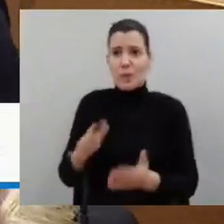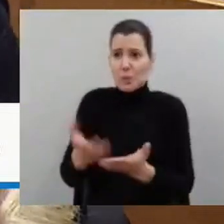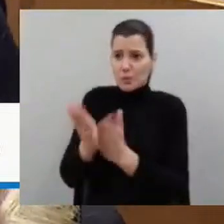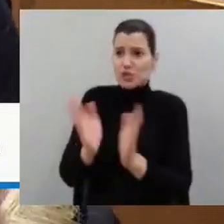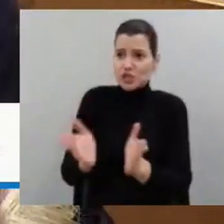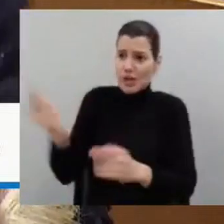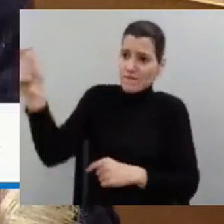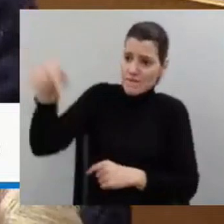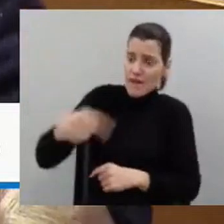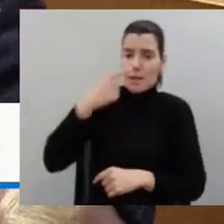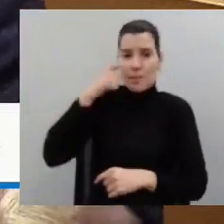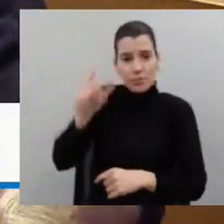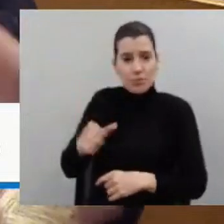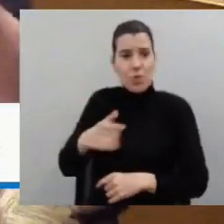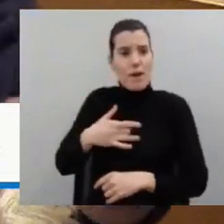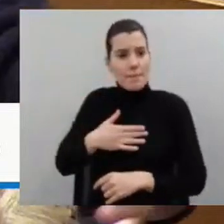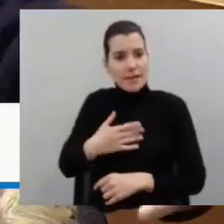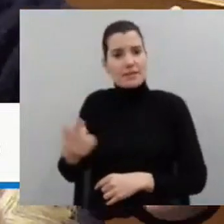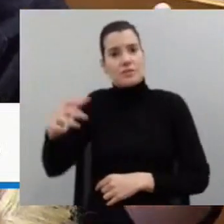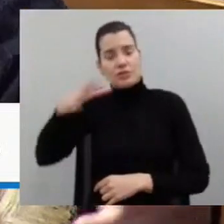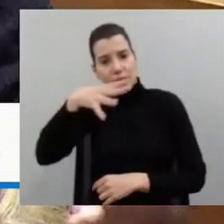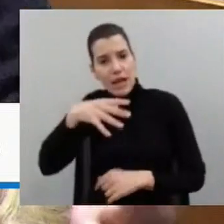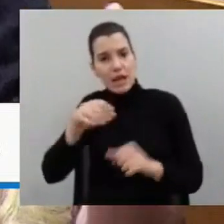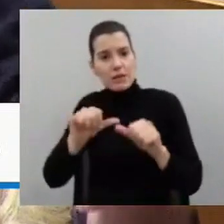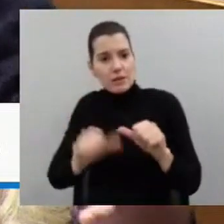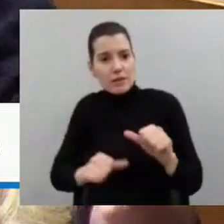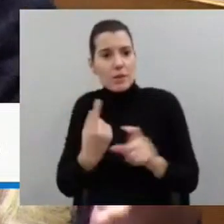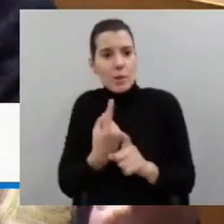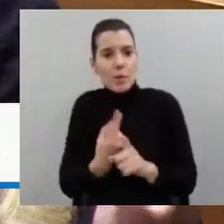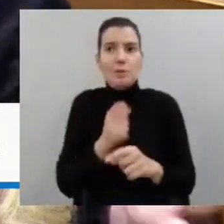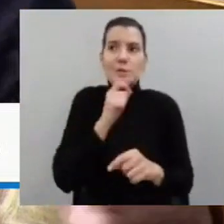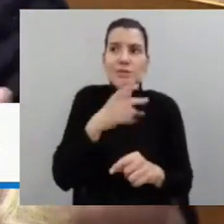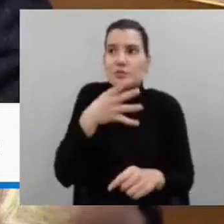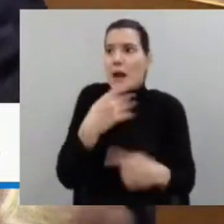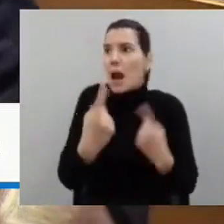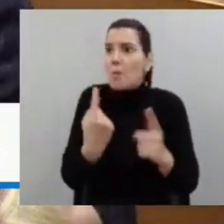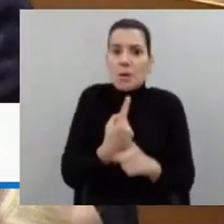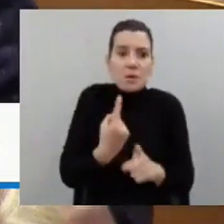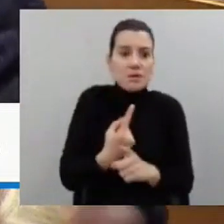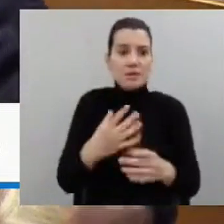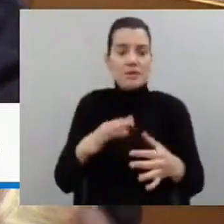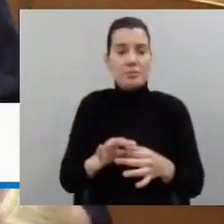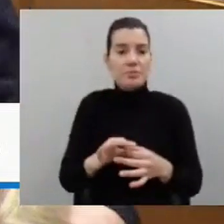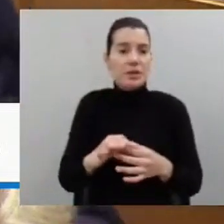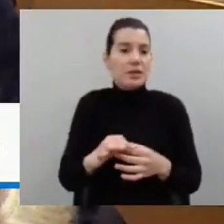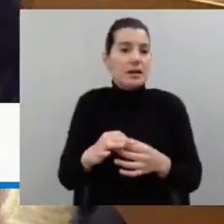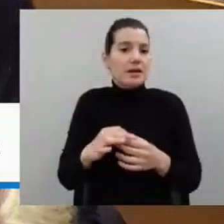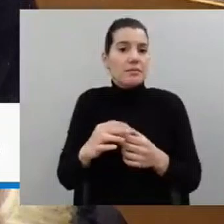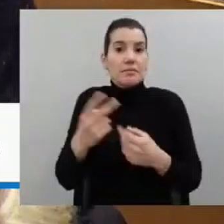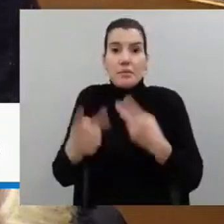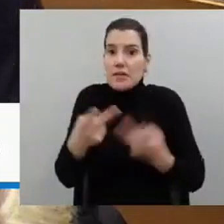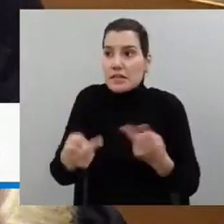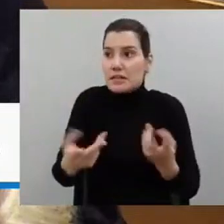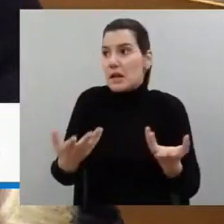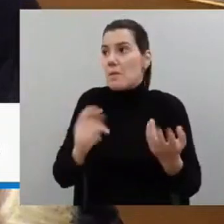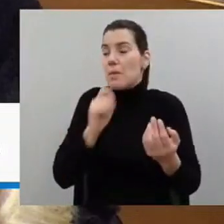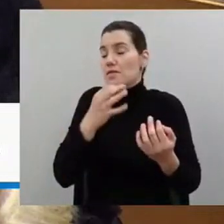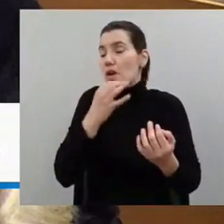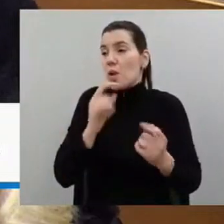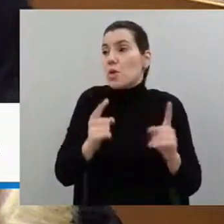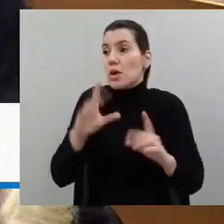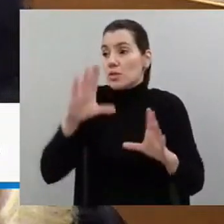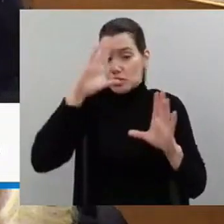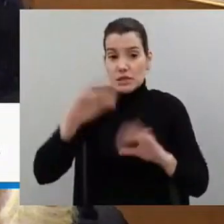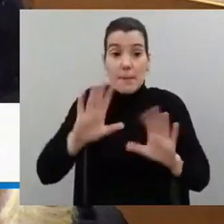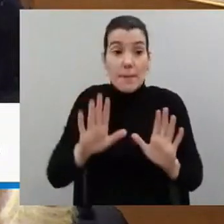prestar esclarecimentos, eventualmente até pudesse falar alguma coisa da auditoria, não sei o que é que poderia ser falado ou não, mas quer dizer, Sr. Presidente, se as